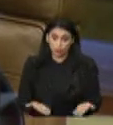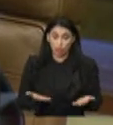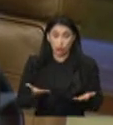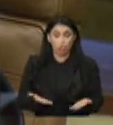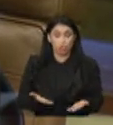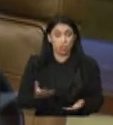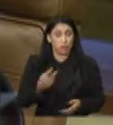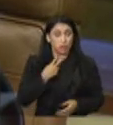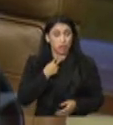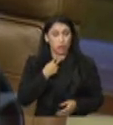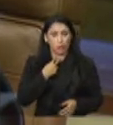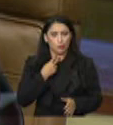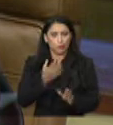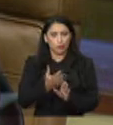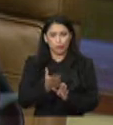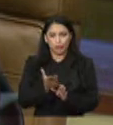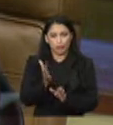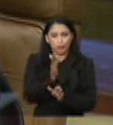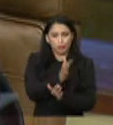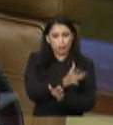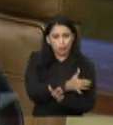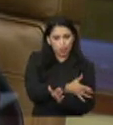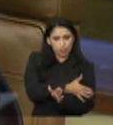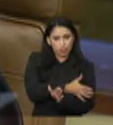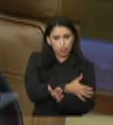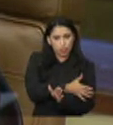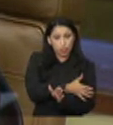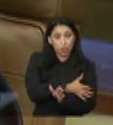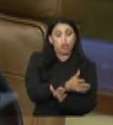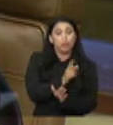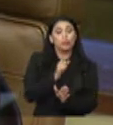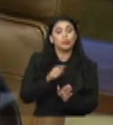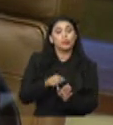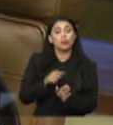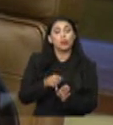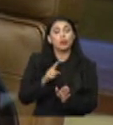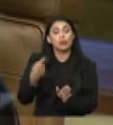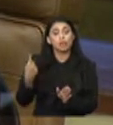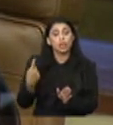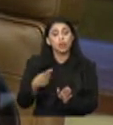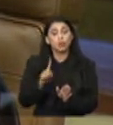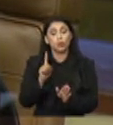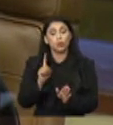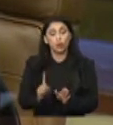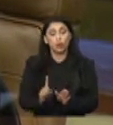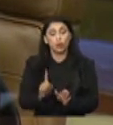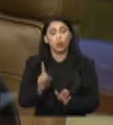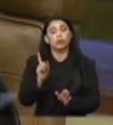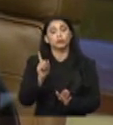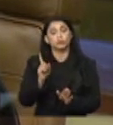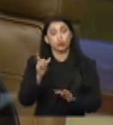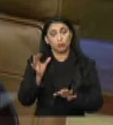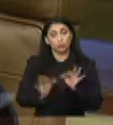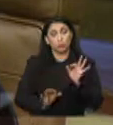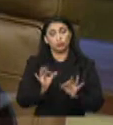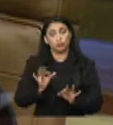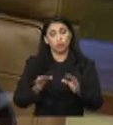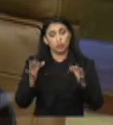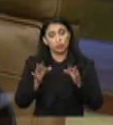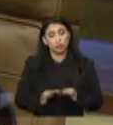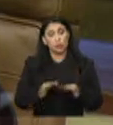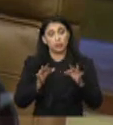não pode retroagir ante o risco de se violar o ato jurídico perfeito o direito